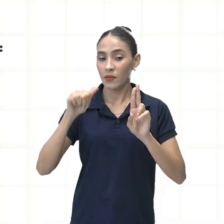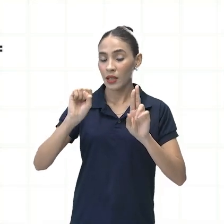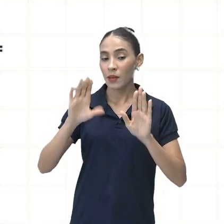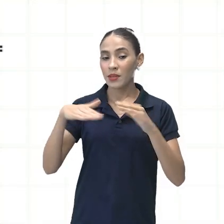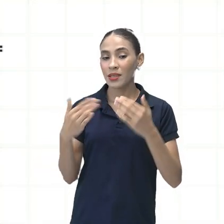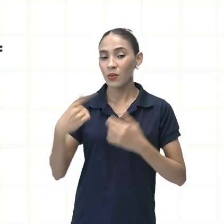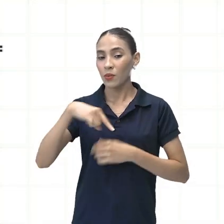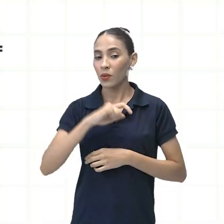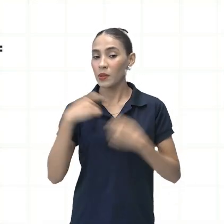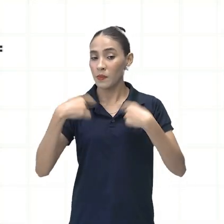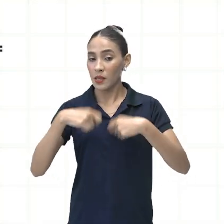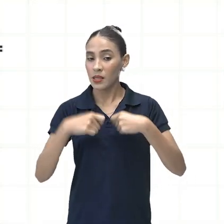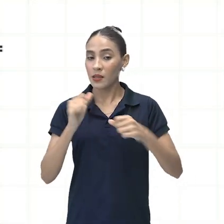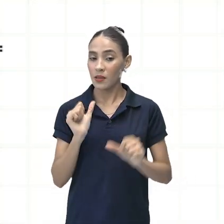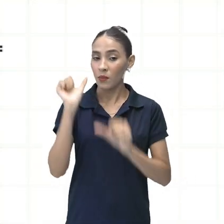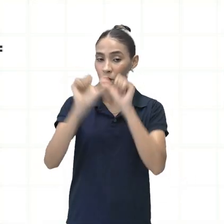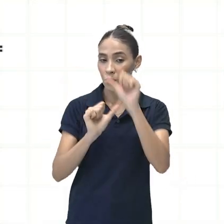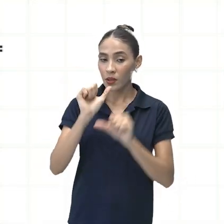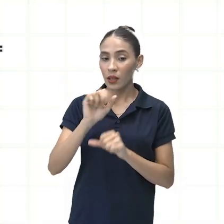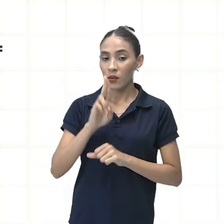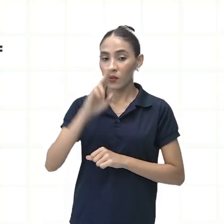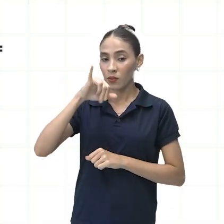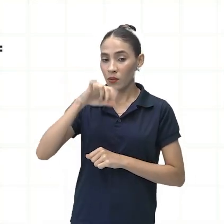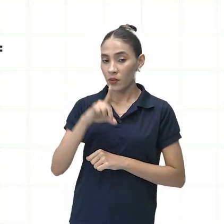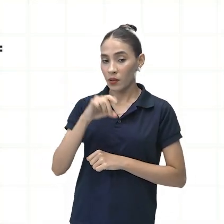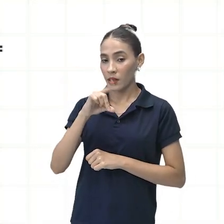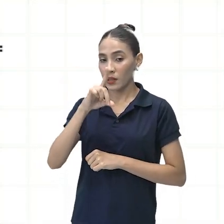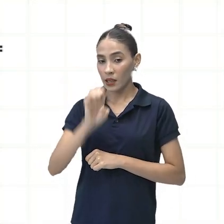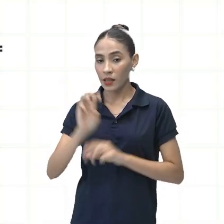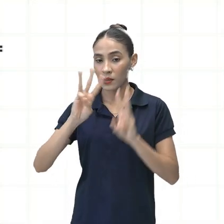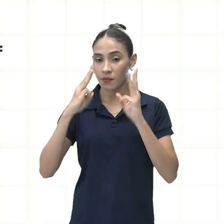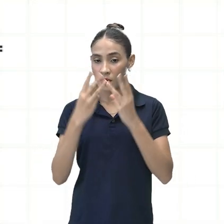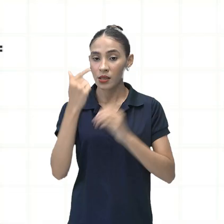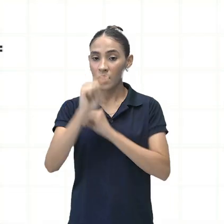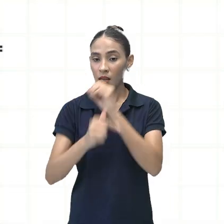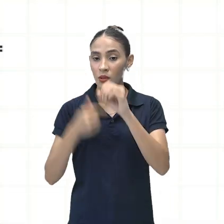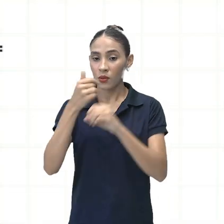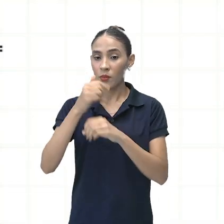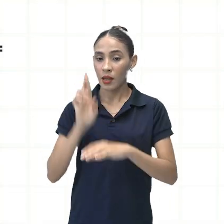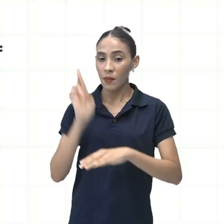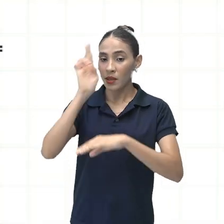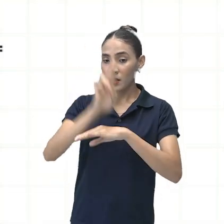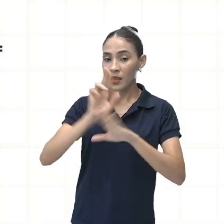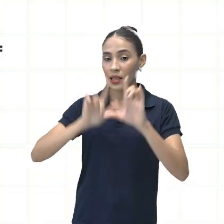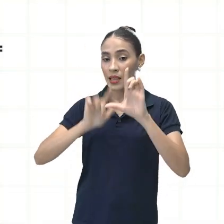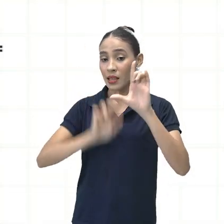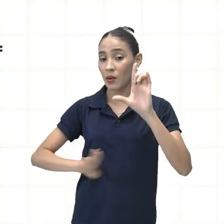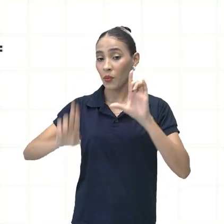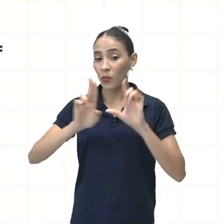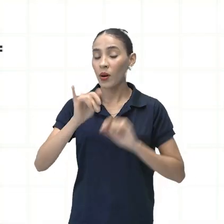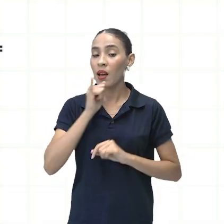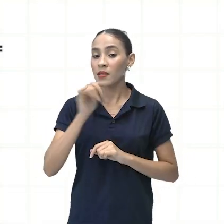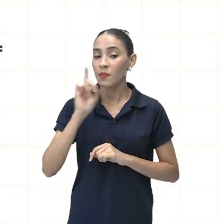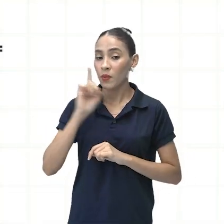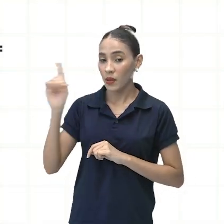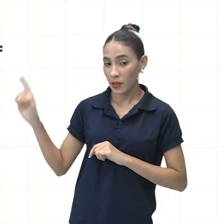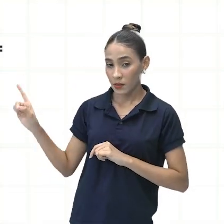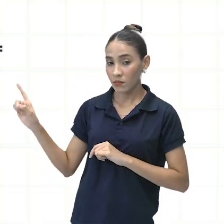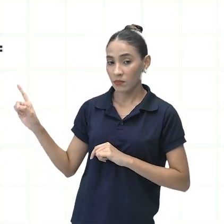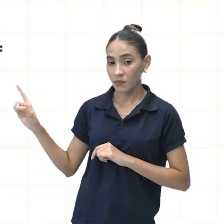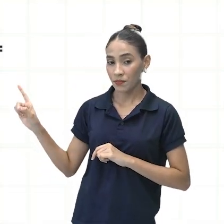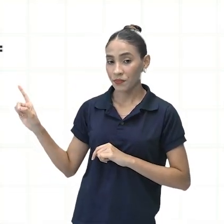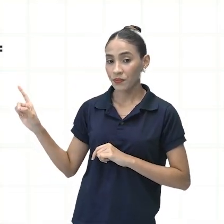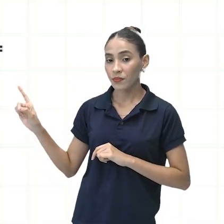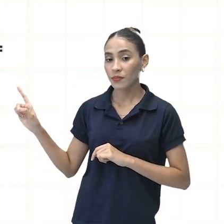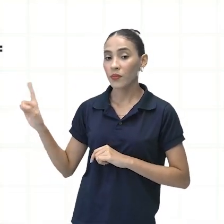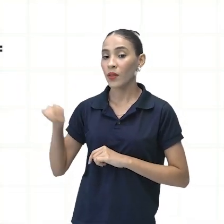quando nós precisamos transformar uma unidade de massa atômica representada em U, como vocês podem observar